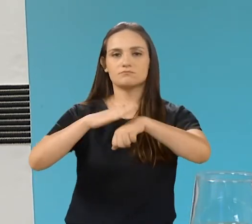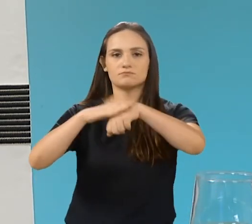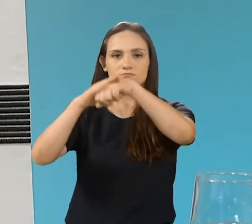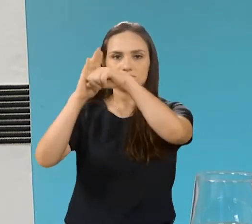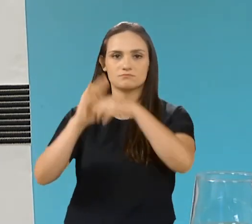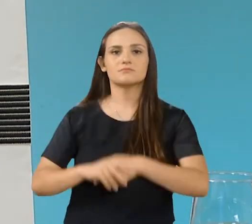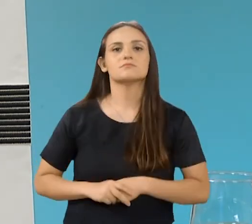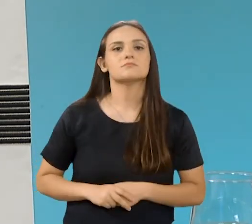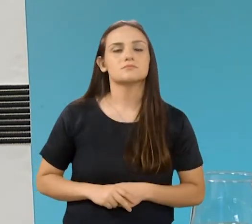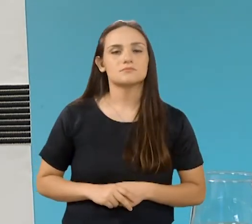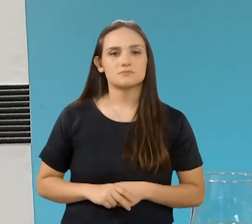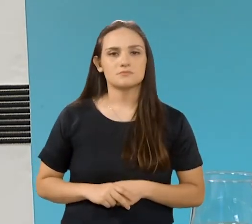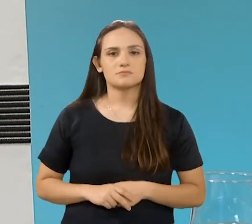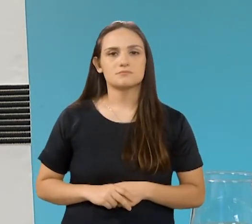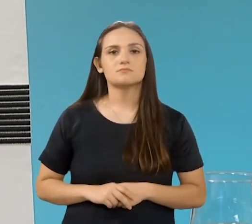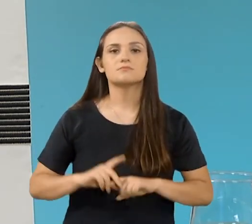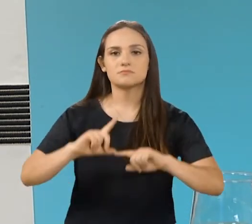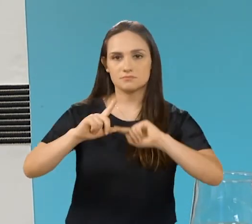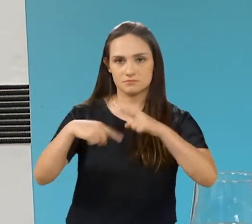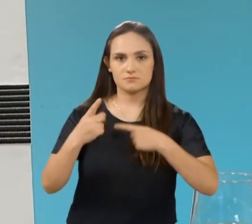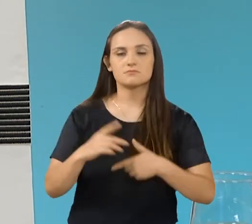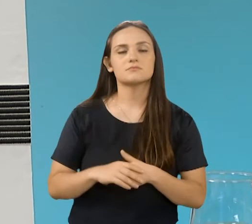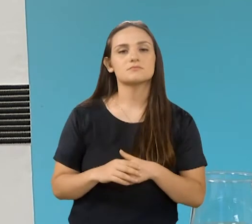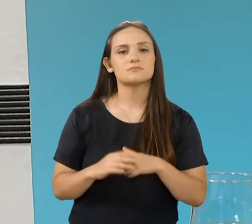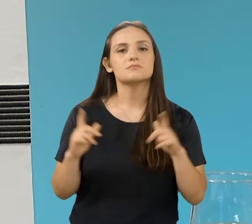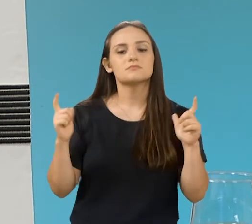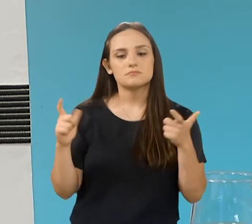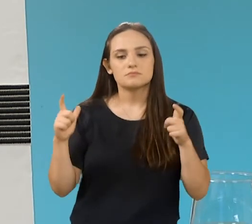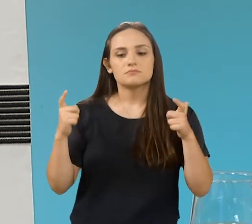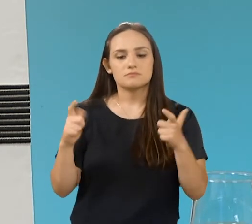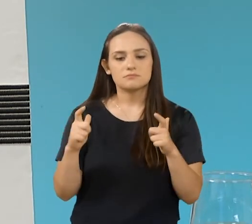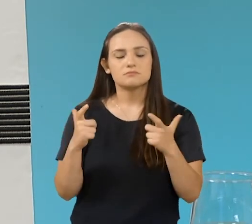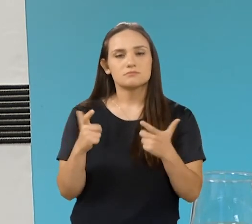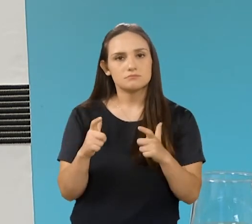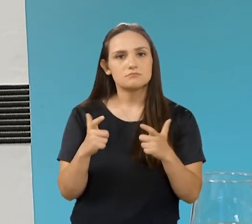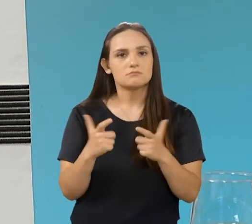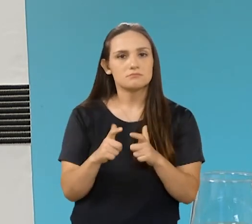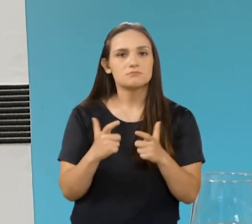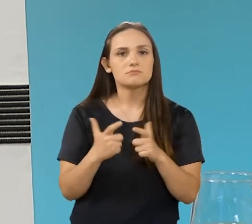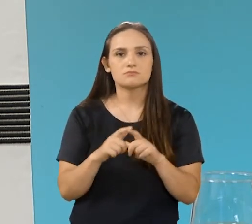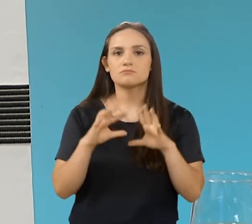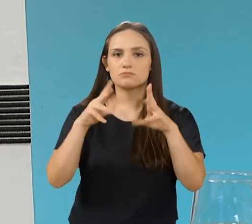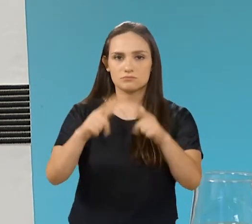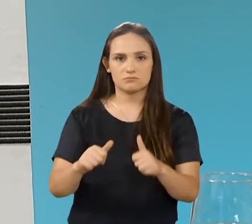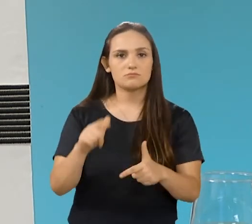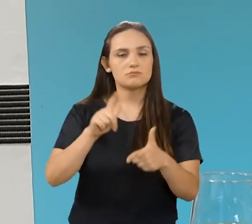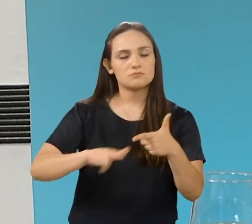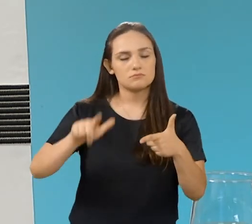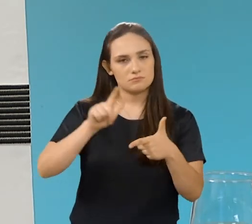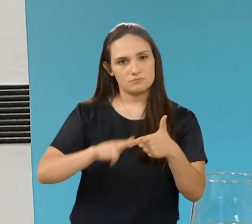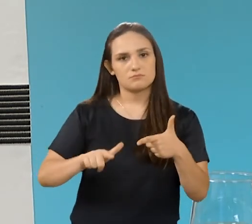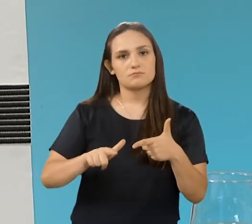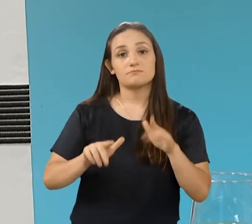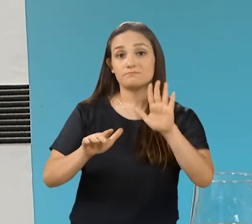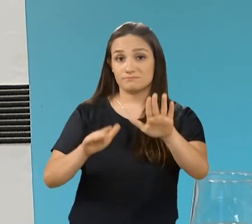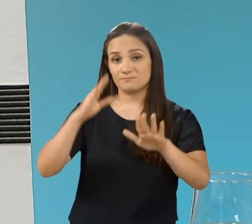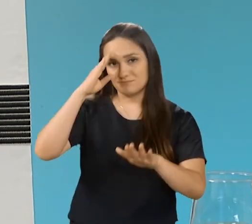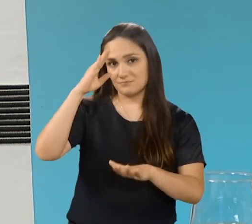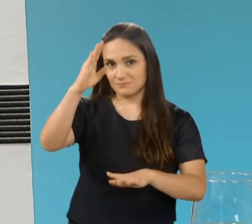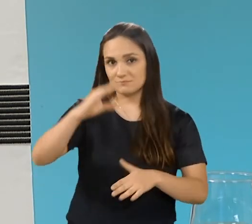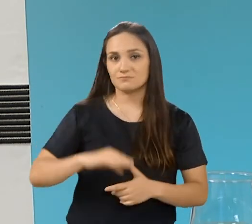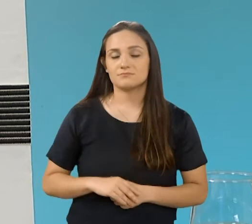para que possamos, a cada ano, minimizar mais todo e qualquer evento dessa natureza, mas